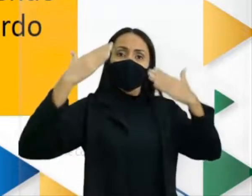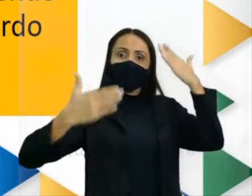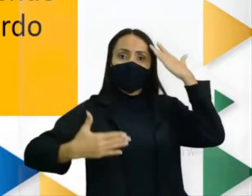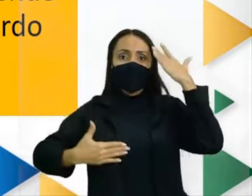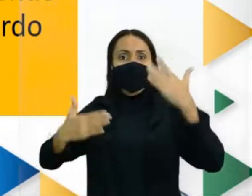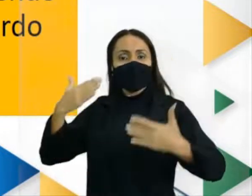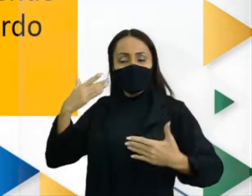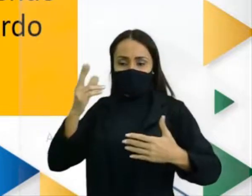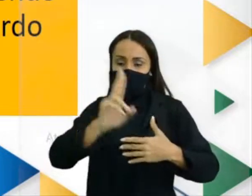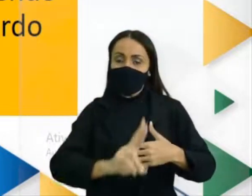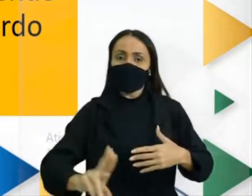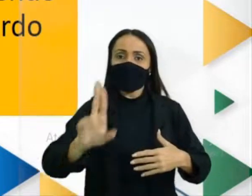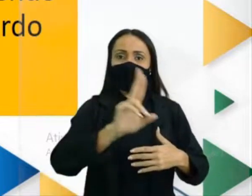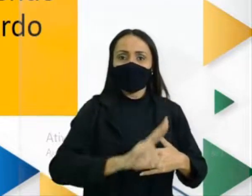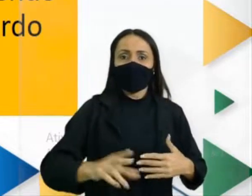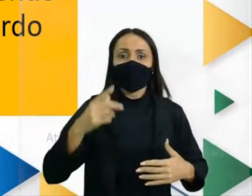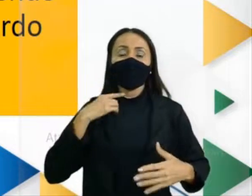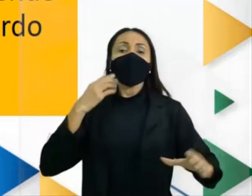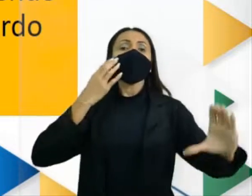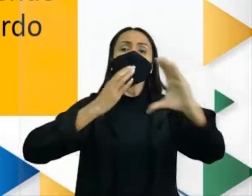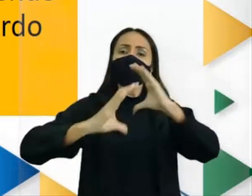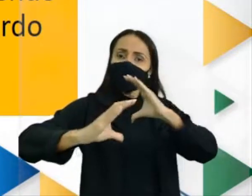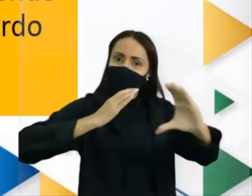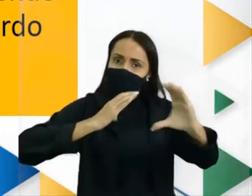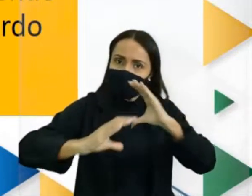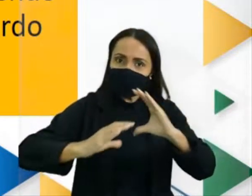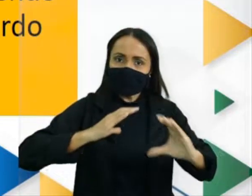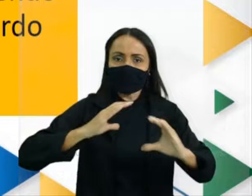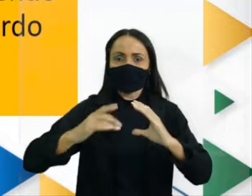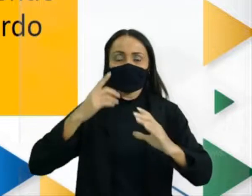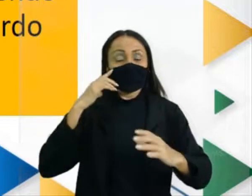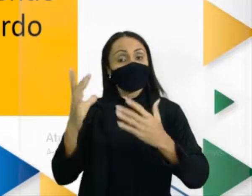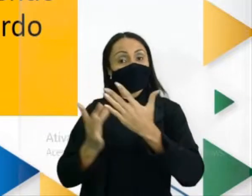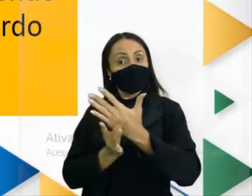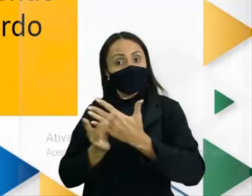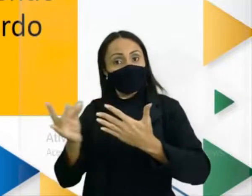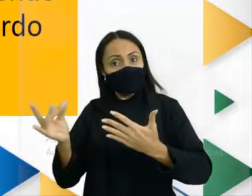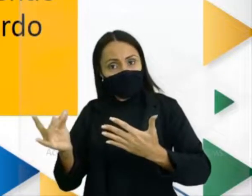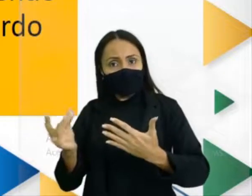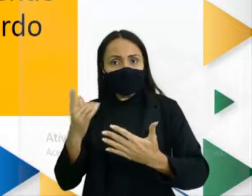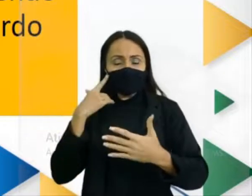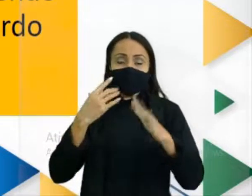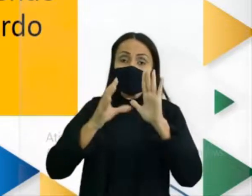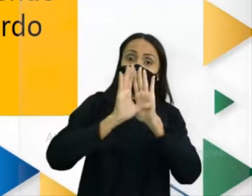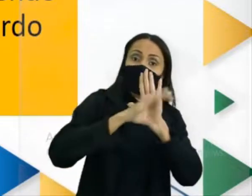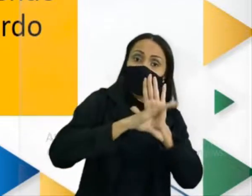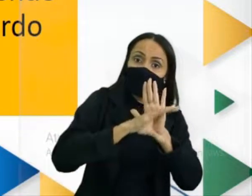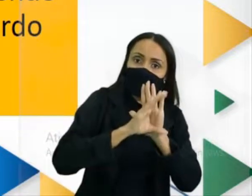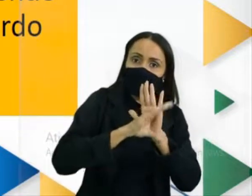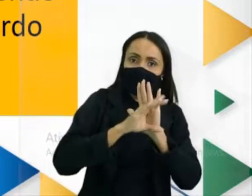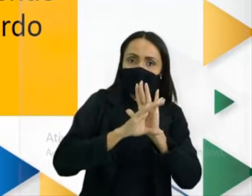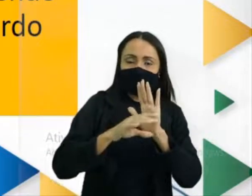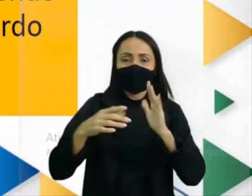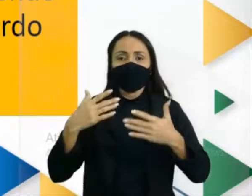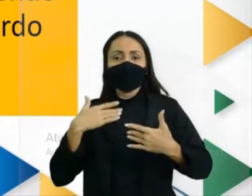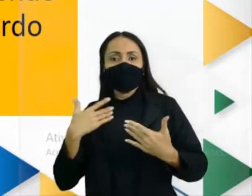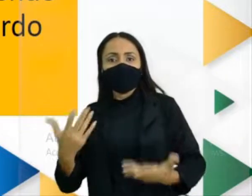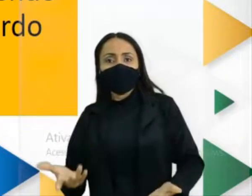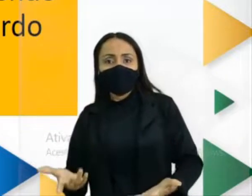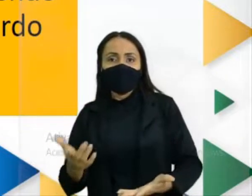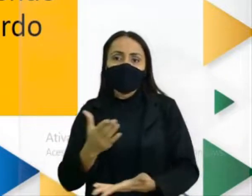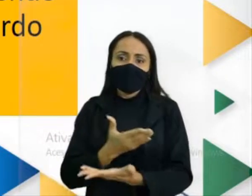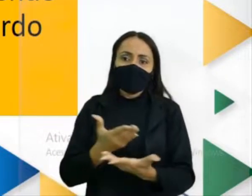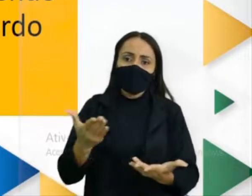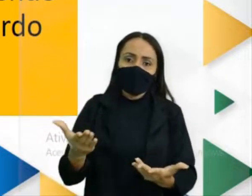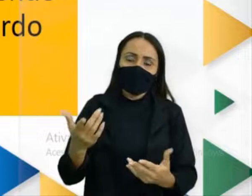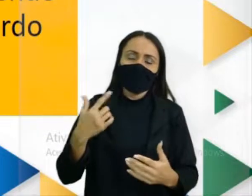fisionomia, usado para comunicar. O recurso semiótico é o conceito que redefine o signo